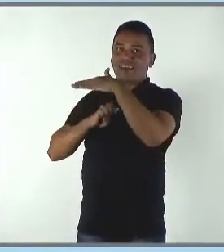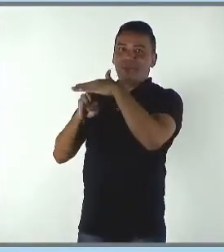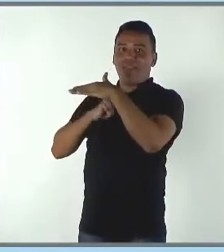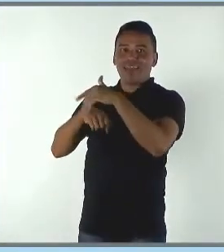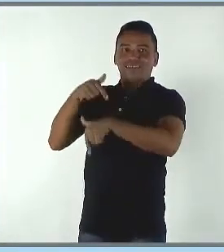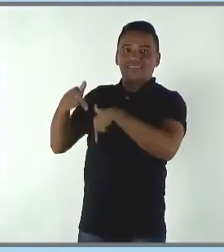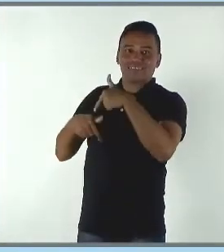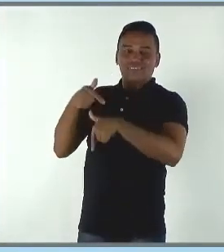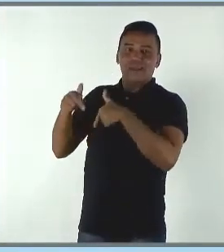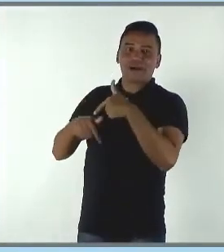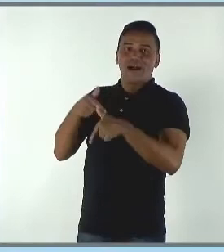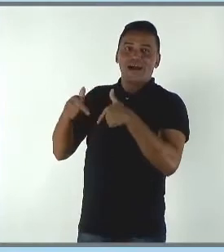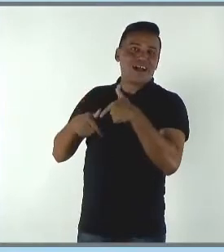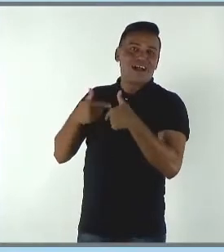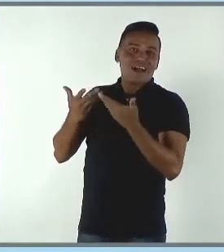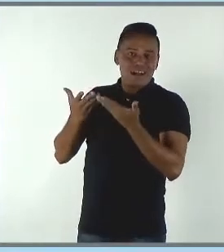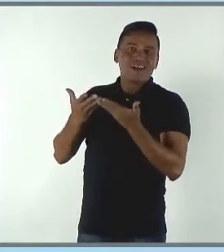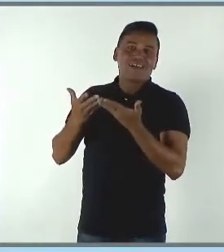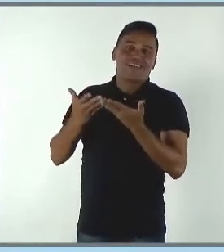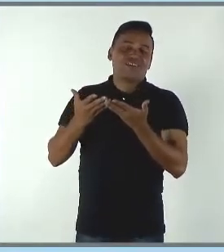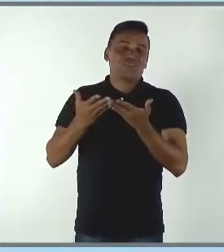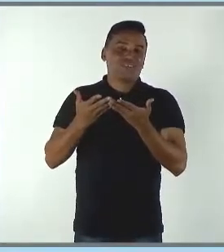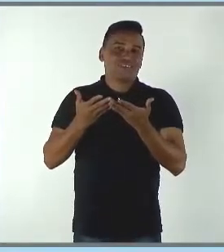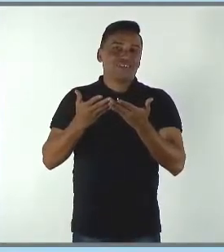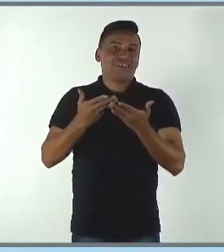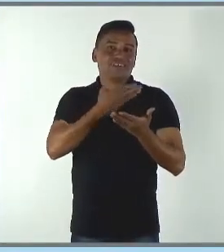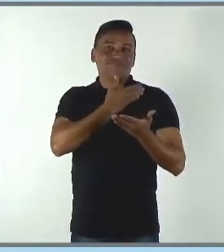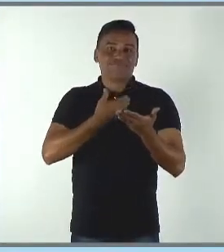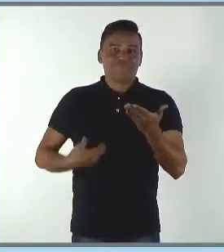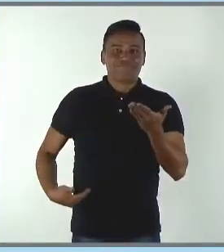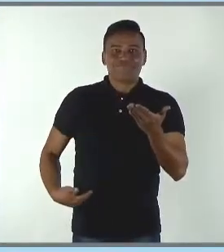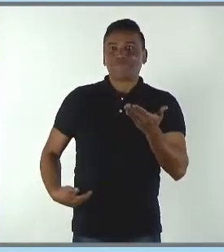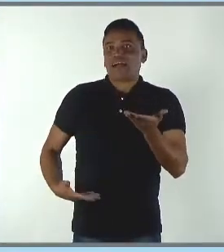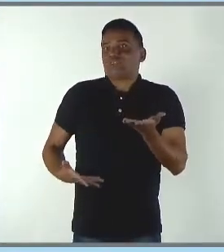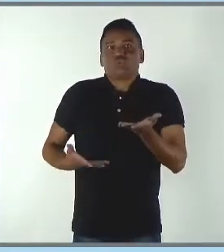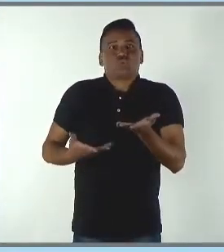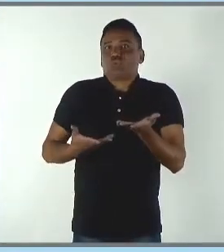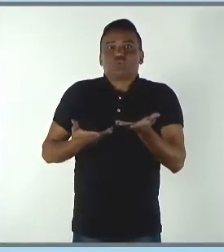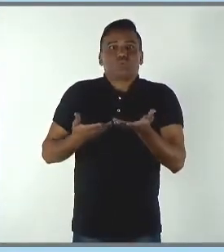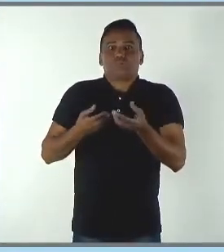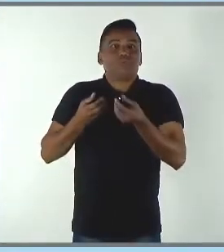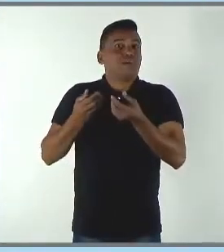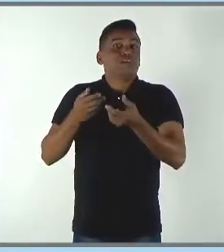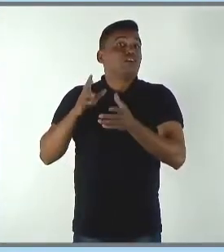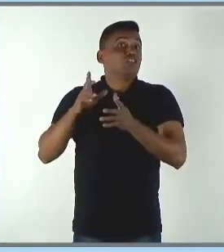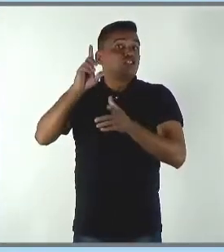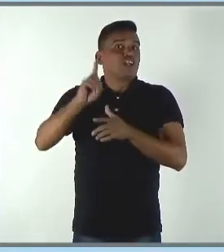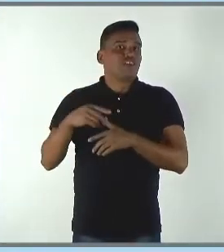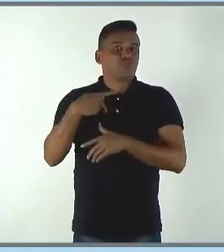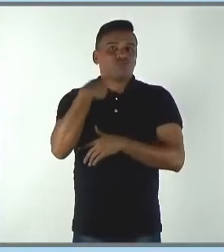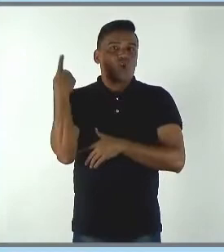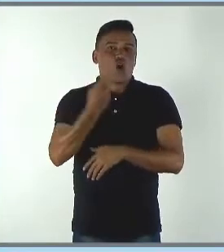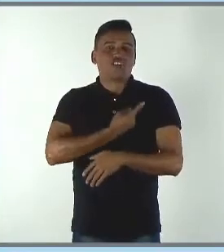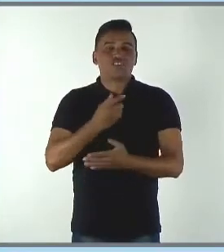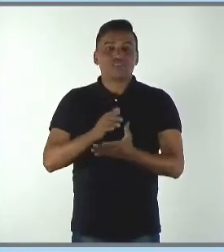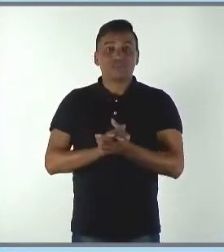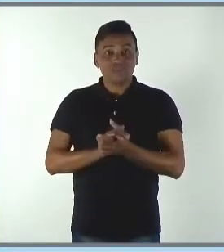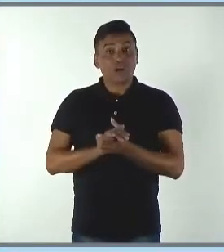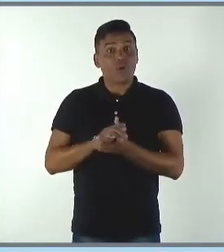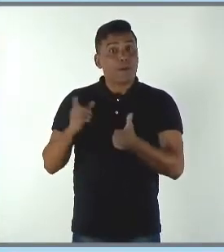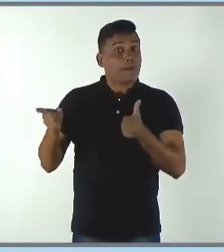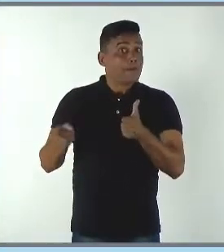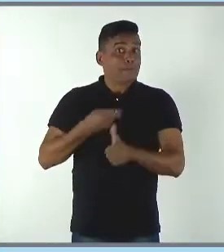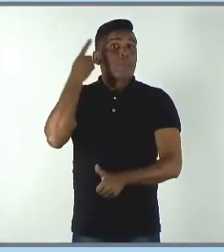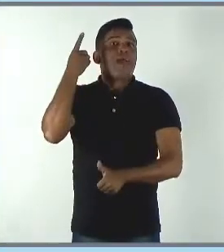intervenção no território ou no espaço público. Então, esse dado, né, esse pioneirismo, acho que precisa ser muito ressaltado, porque